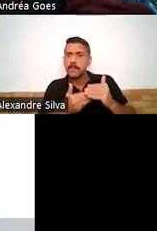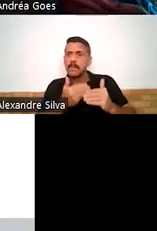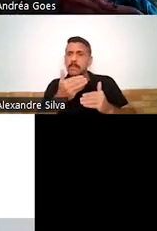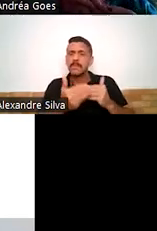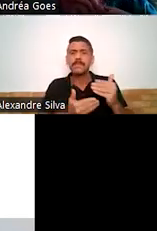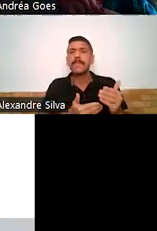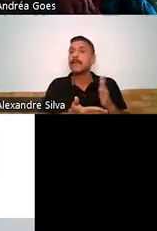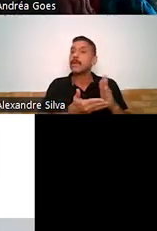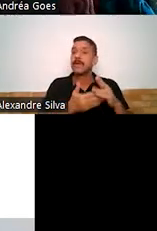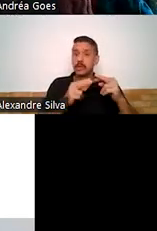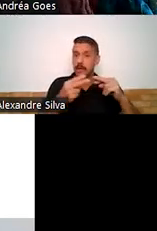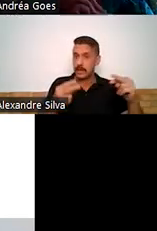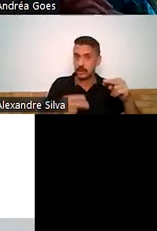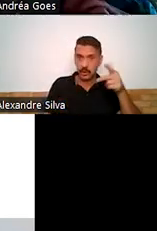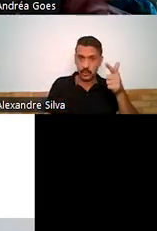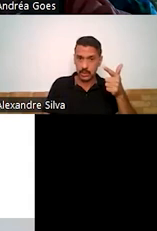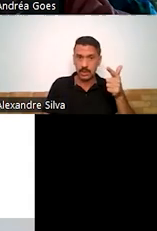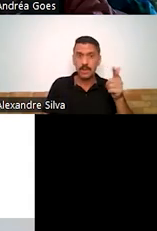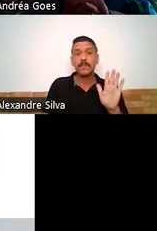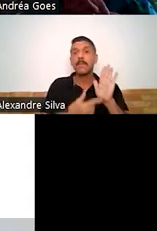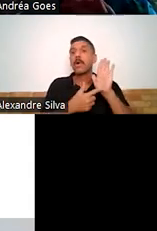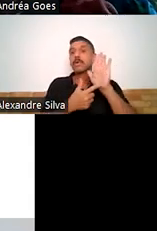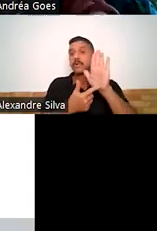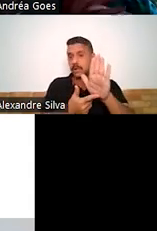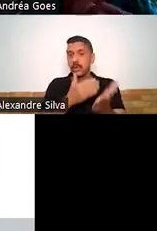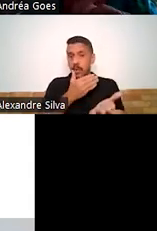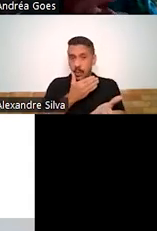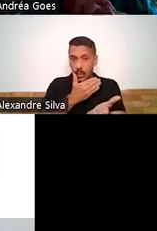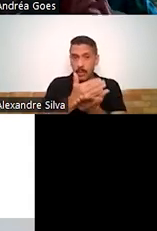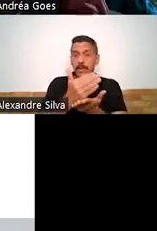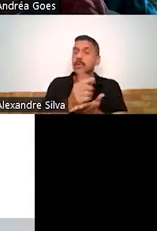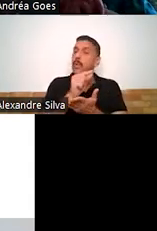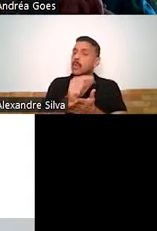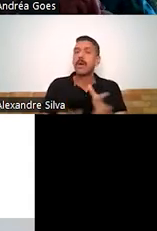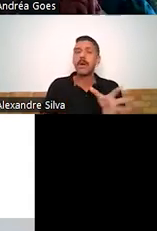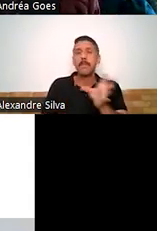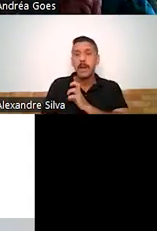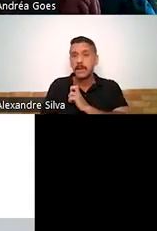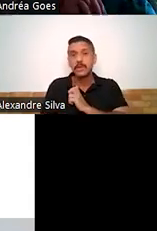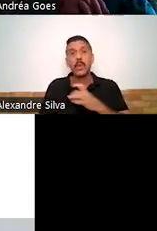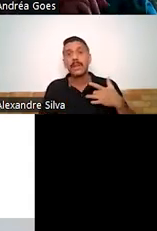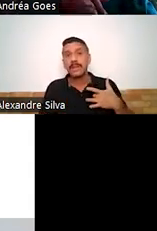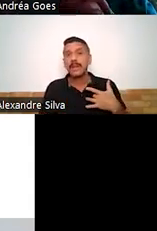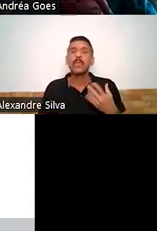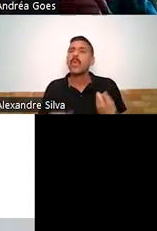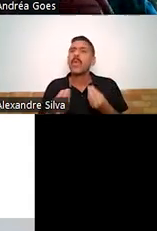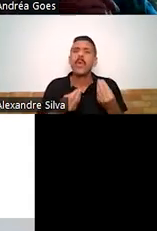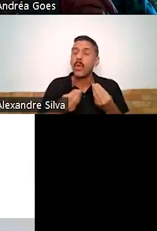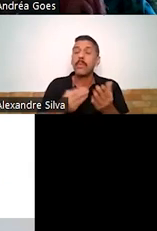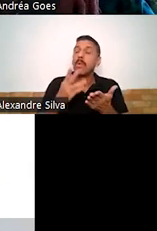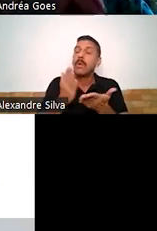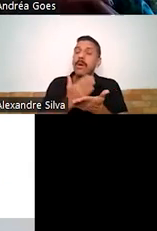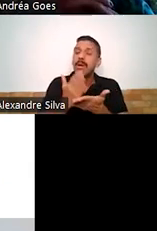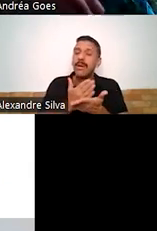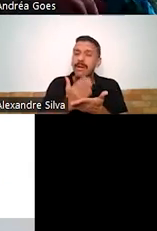com o ensino de genética, mas só para mostrar para vocês como é que começou essa paixão pela literatura, como é que a gente faz todas